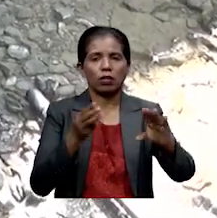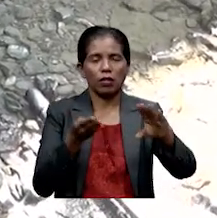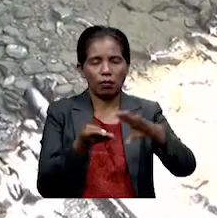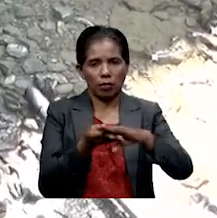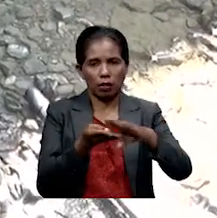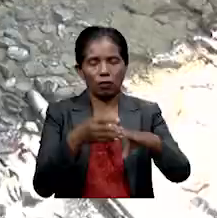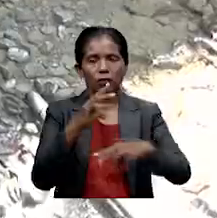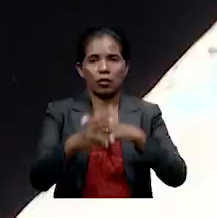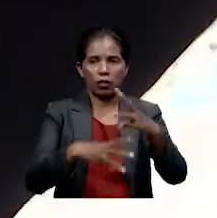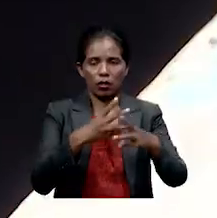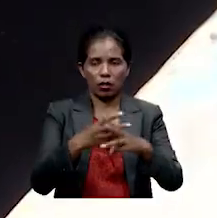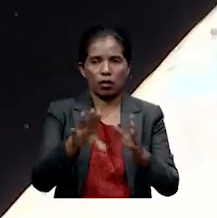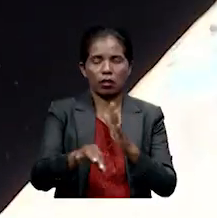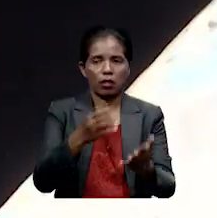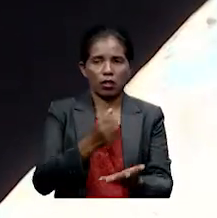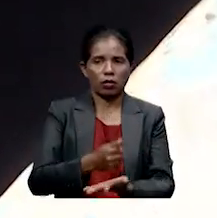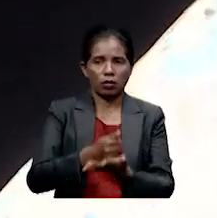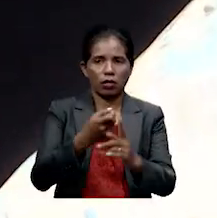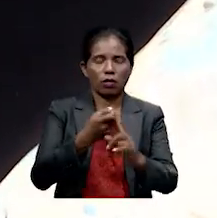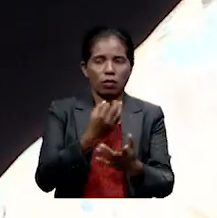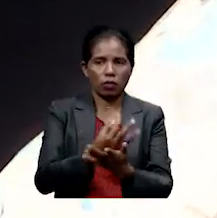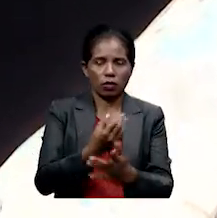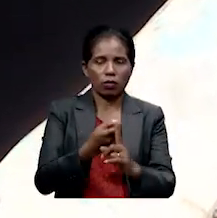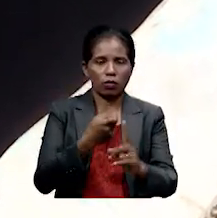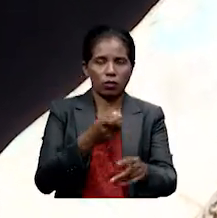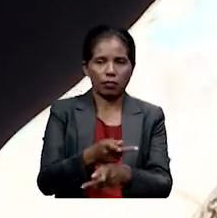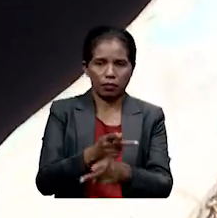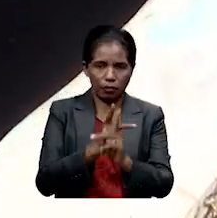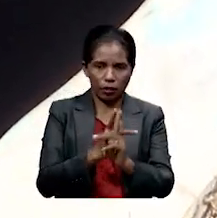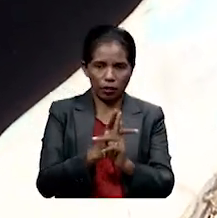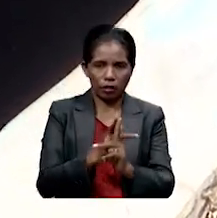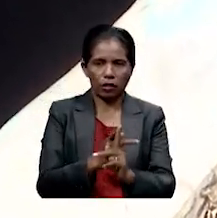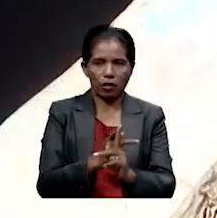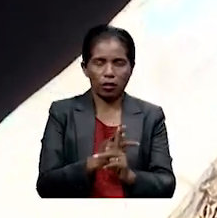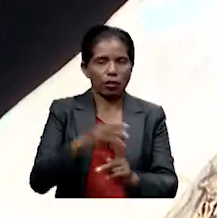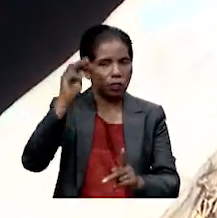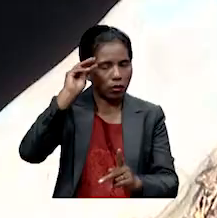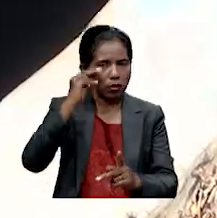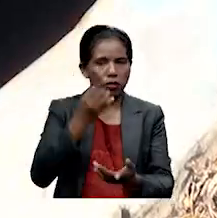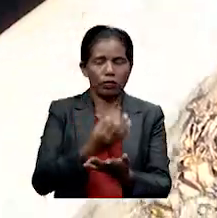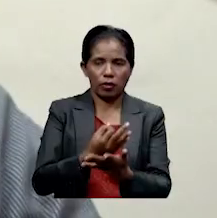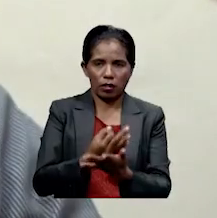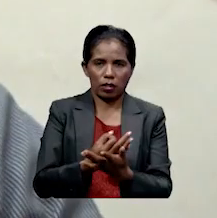na apoio orçamento liu si empréstimo governo Timor-Leste liu si Ministro de Finanças halo